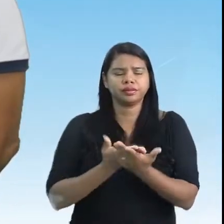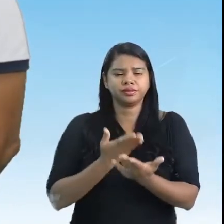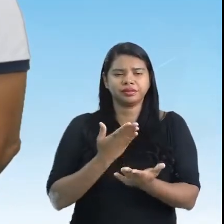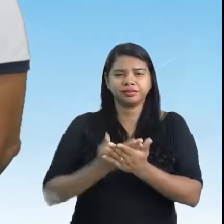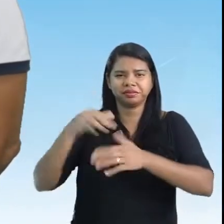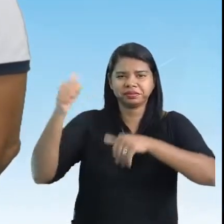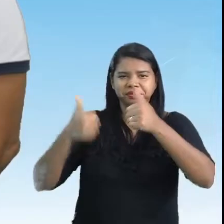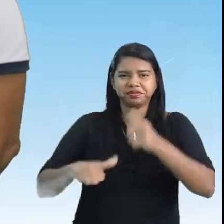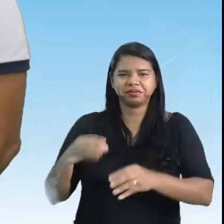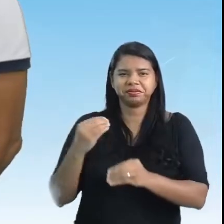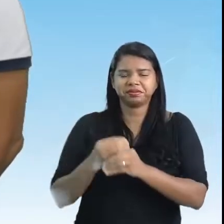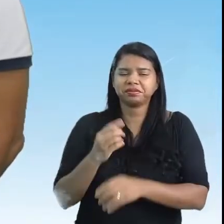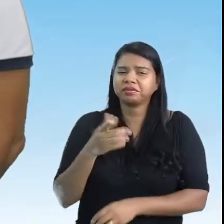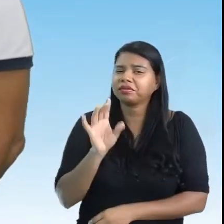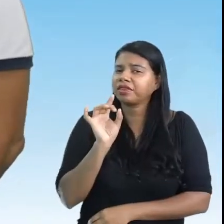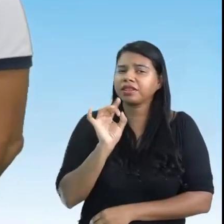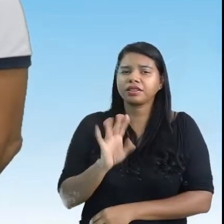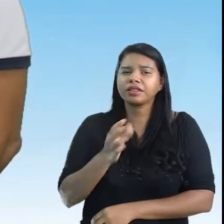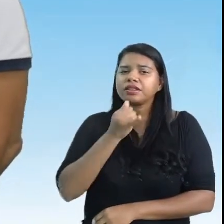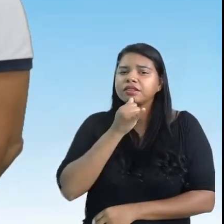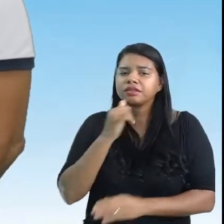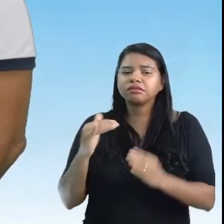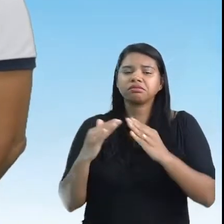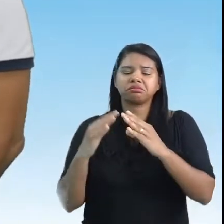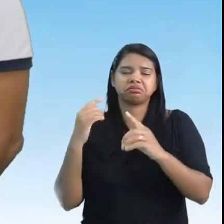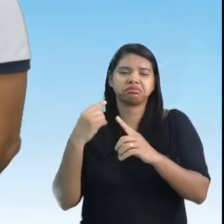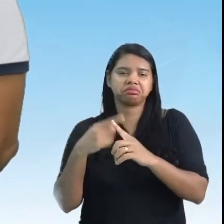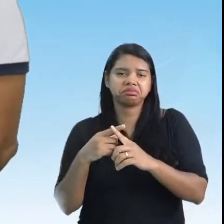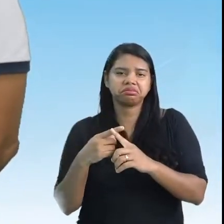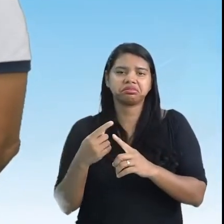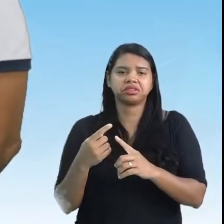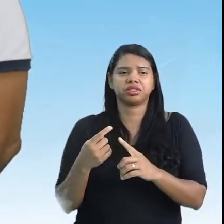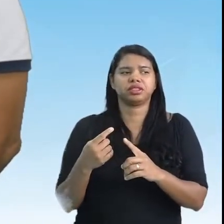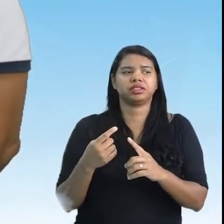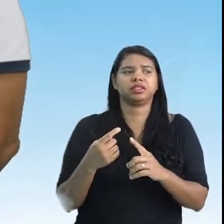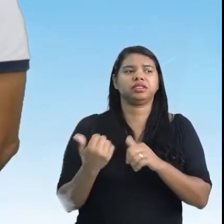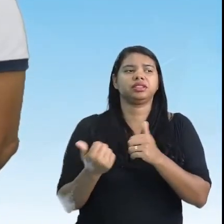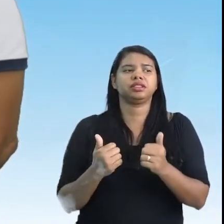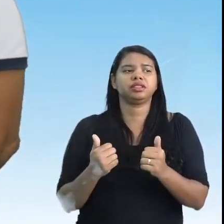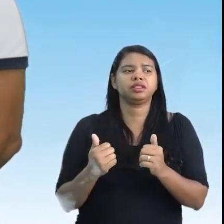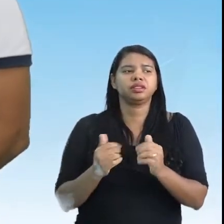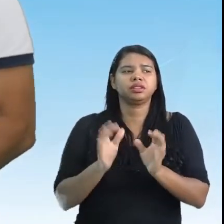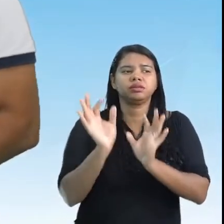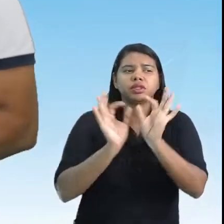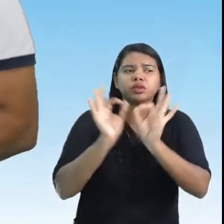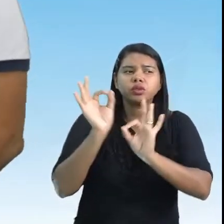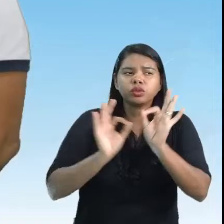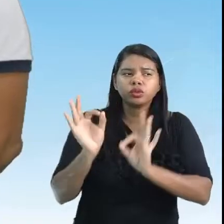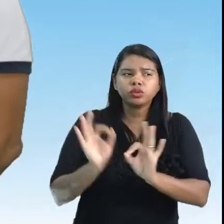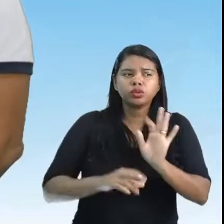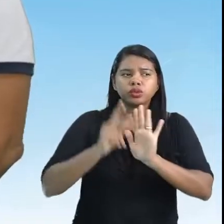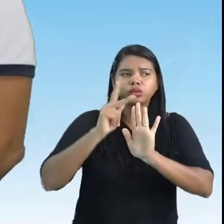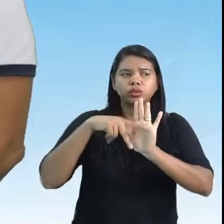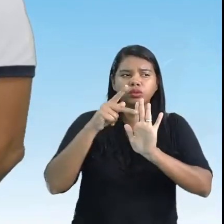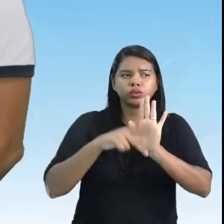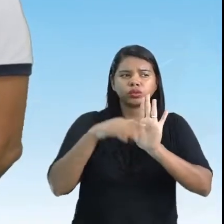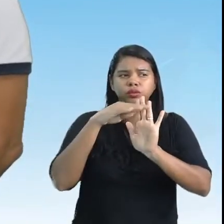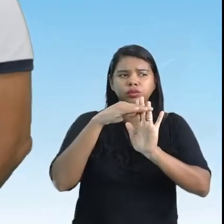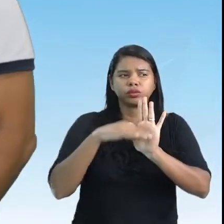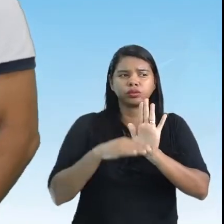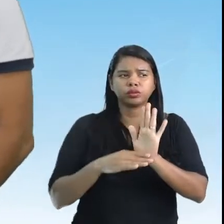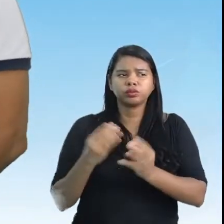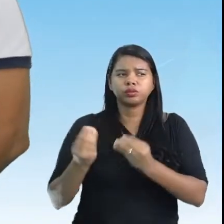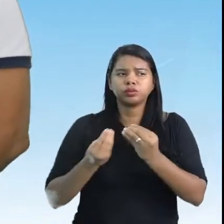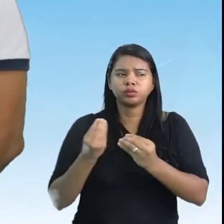observar que não é assim apenas a igreja de tijolos, e sim há toda uma organização por detrás. E